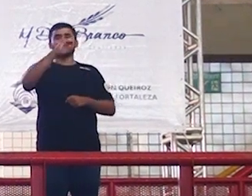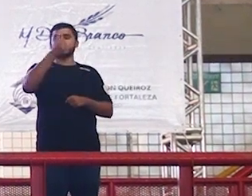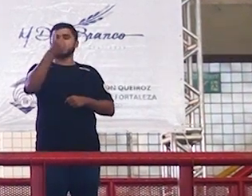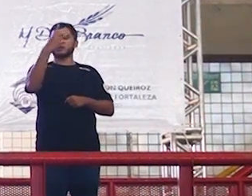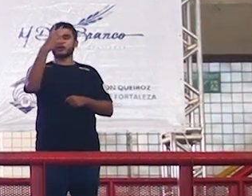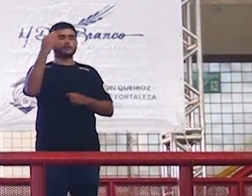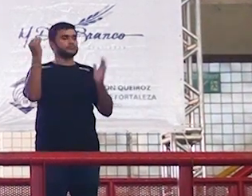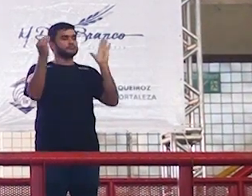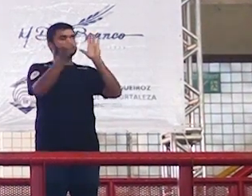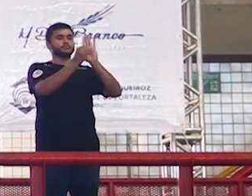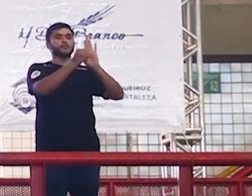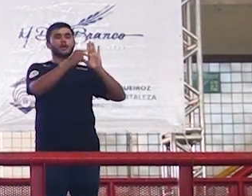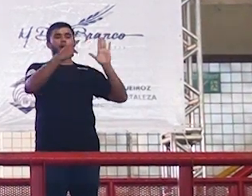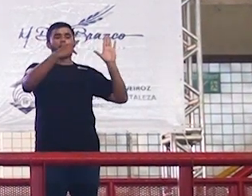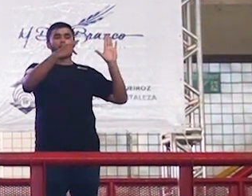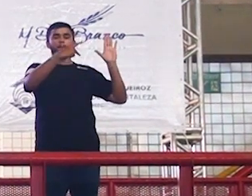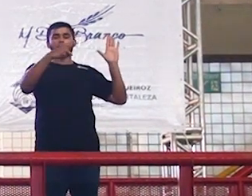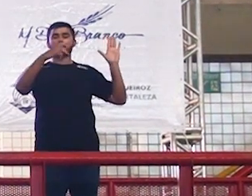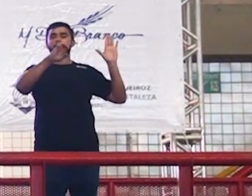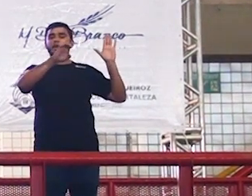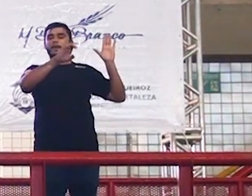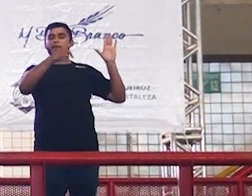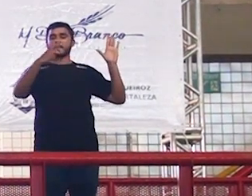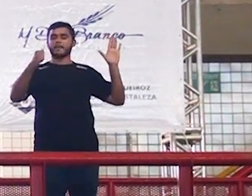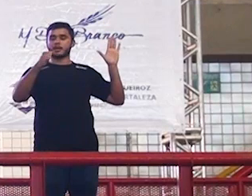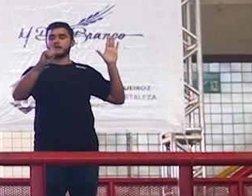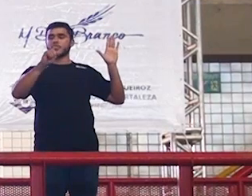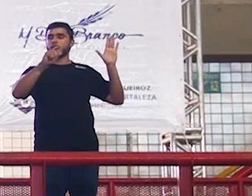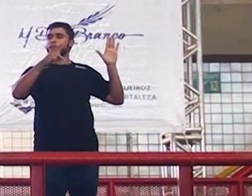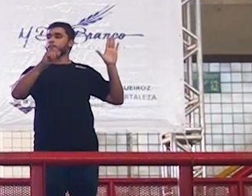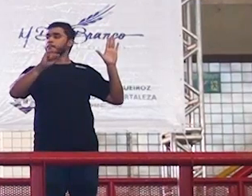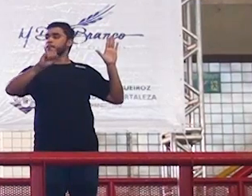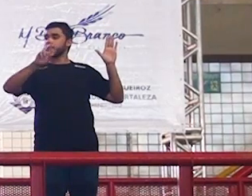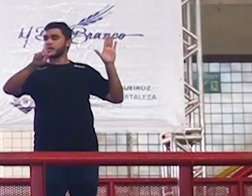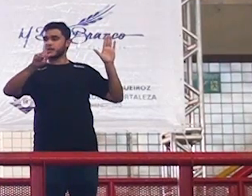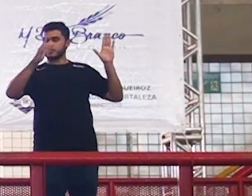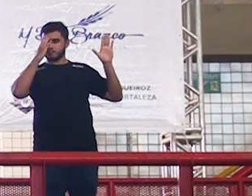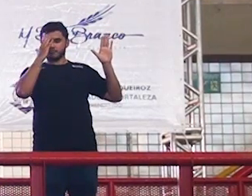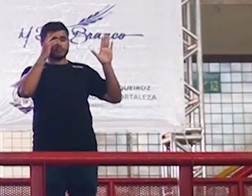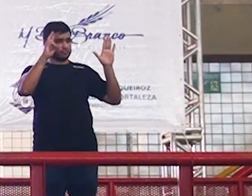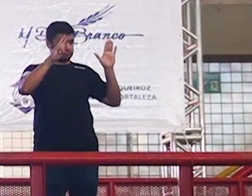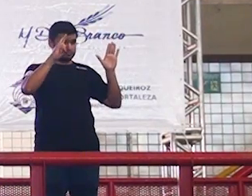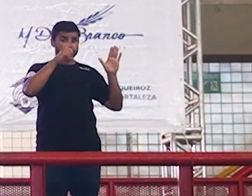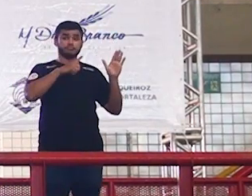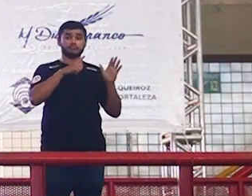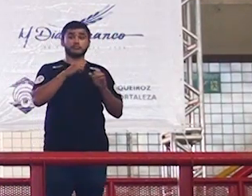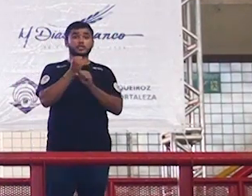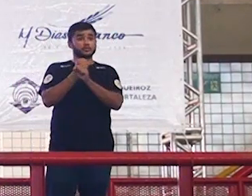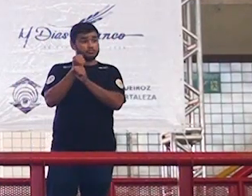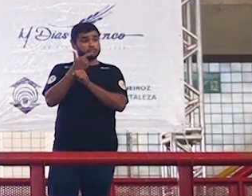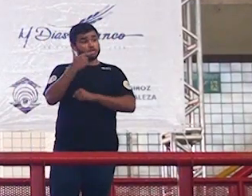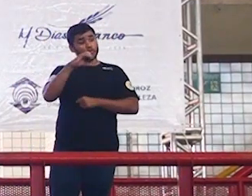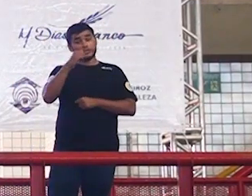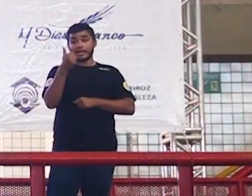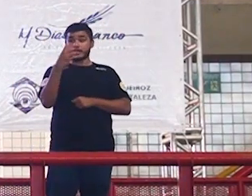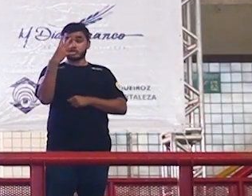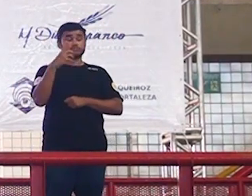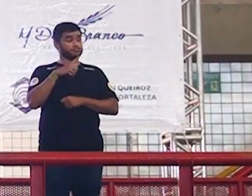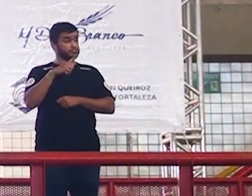Peppa Pig, né? Foi na aula passada, falei isso aí. Pois teve um aluno que também em 2014,